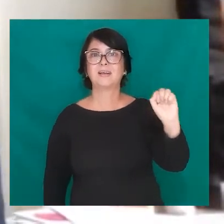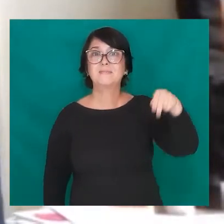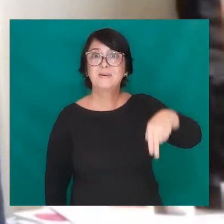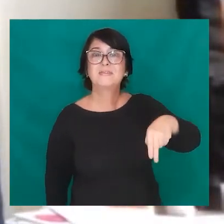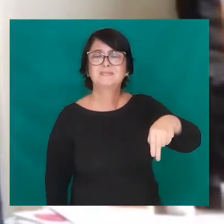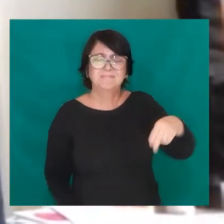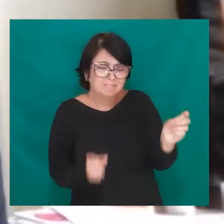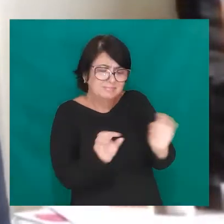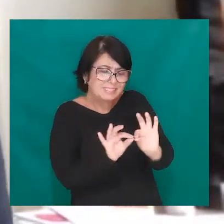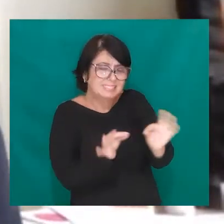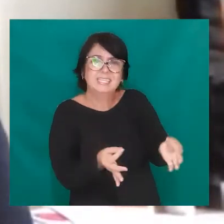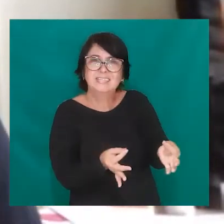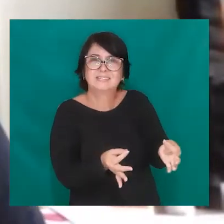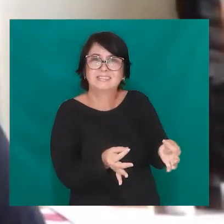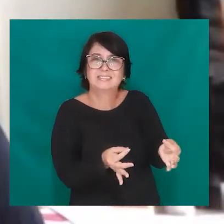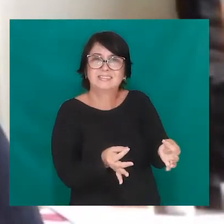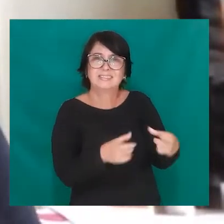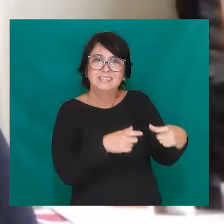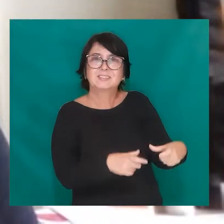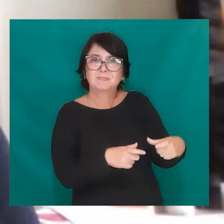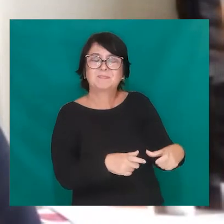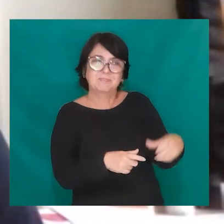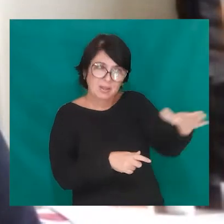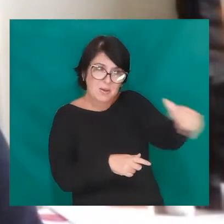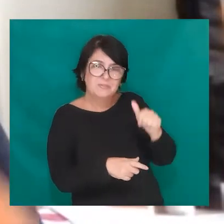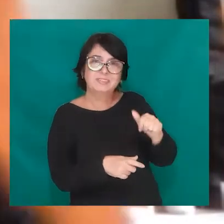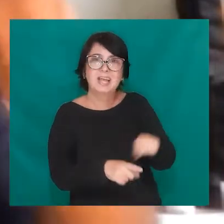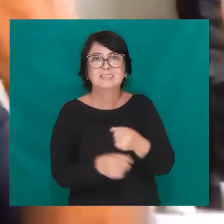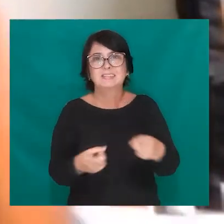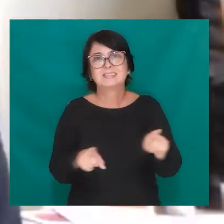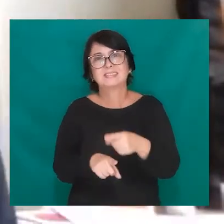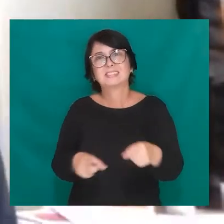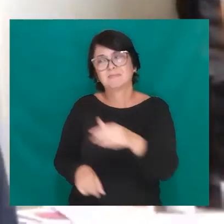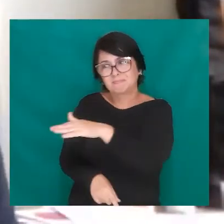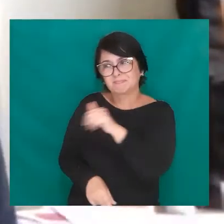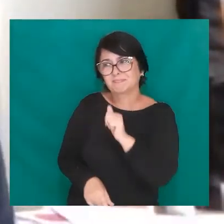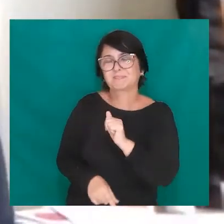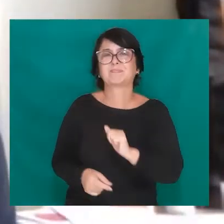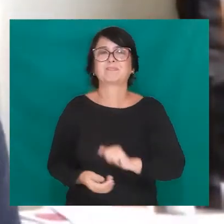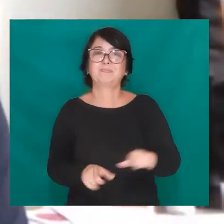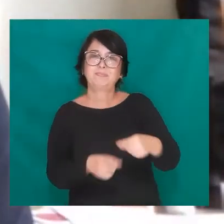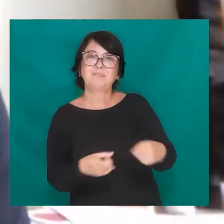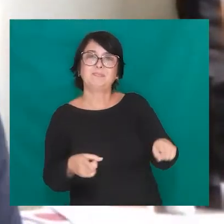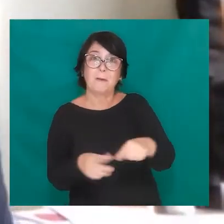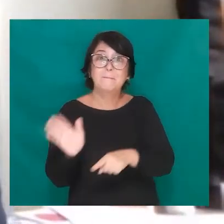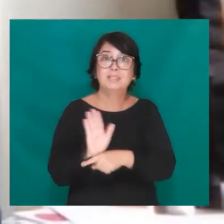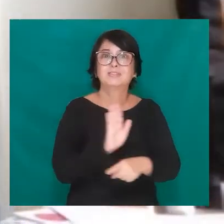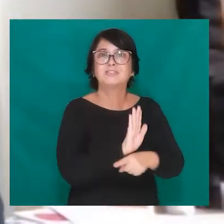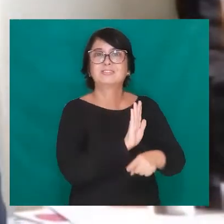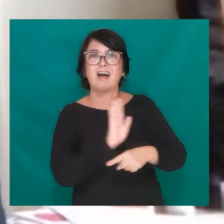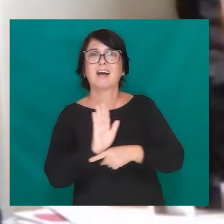uma salinha, assim, foi uma salinha, e eu convidei alguns músicos, o Omar Cavaleiro, até hoje me lembro, o Chico Batera,